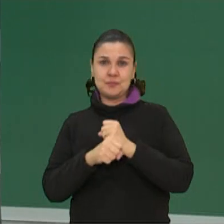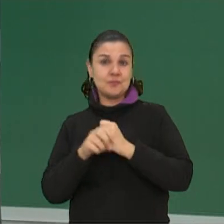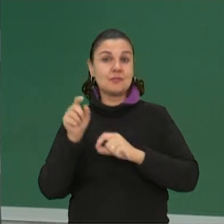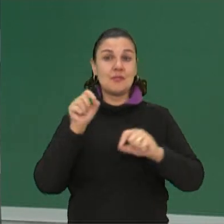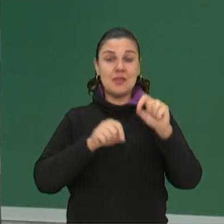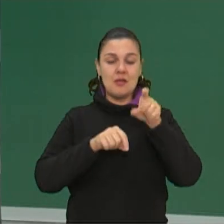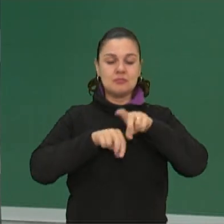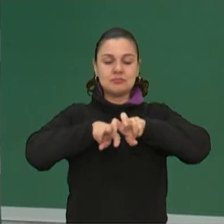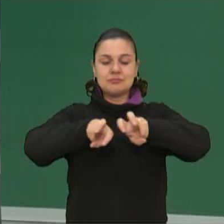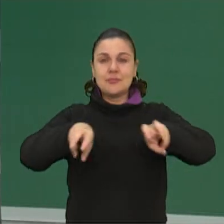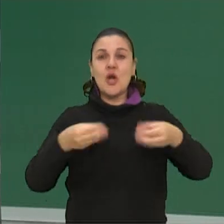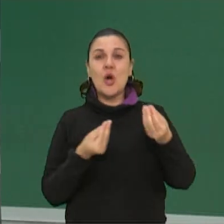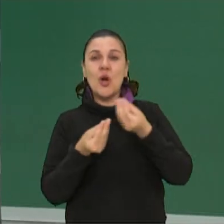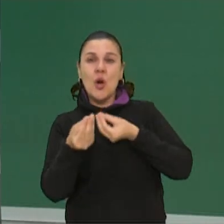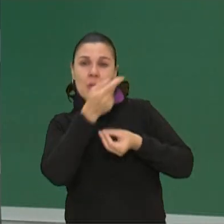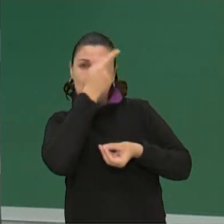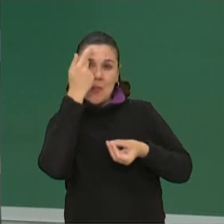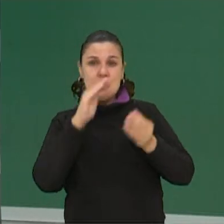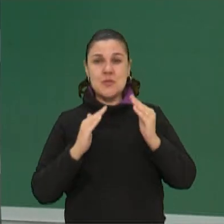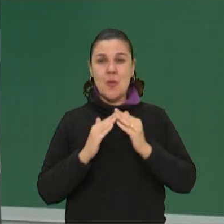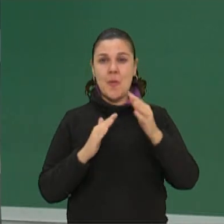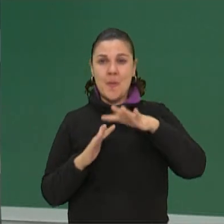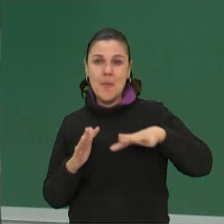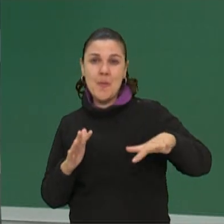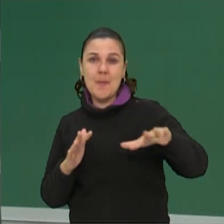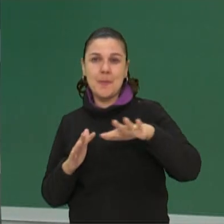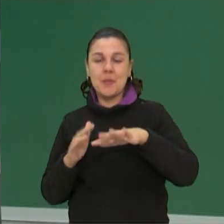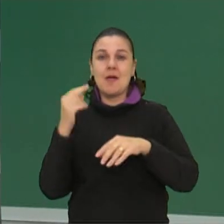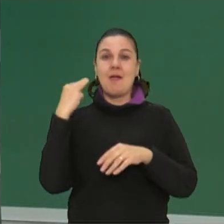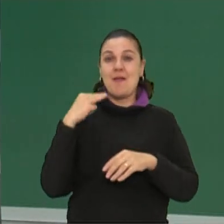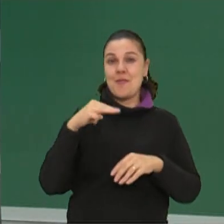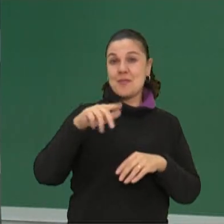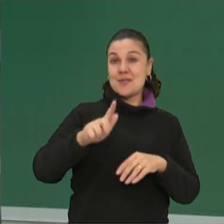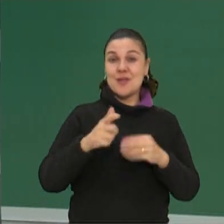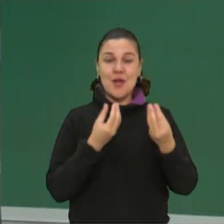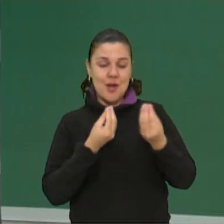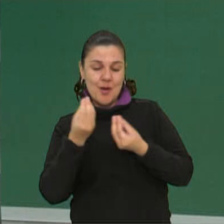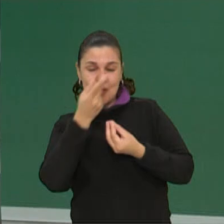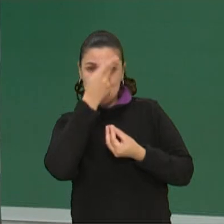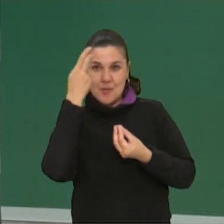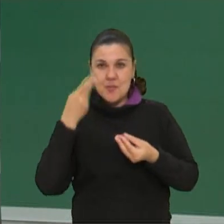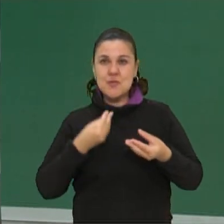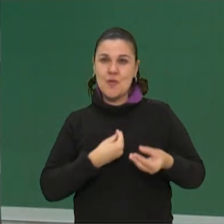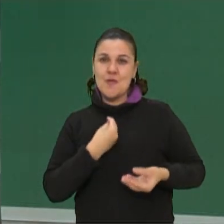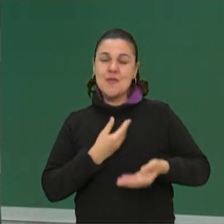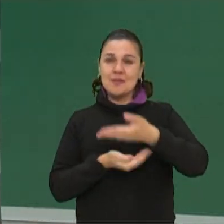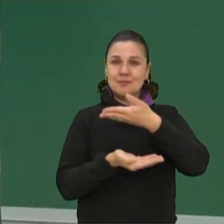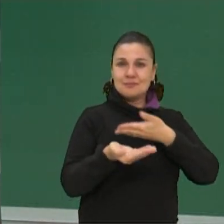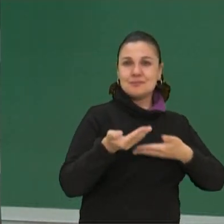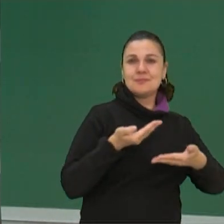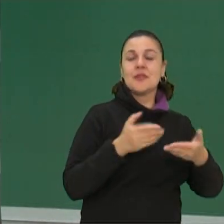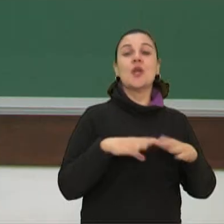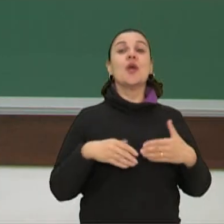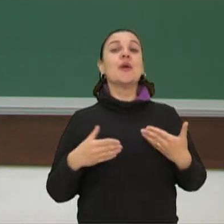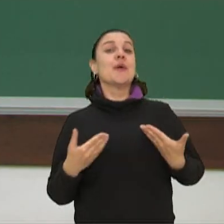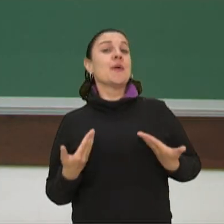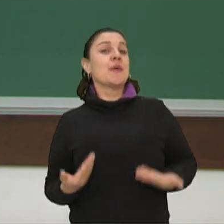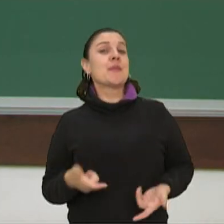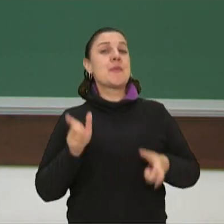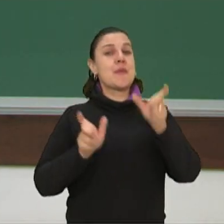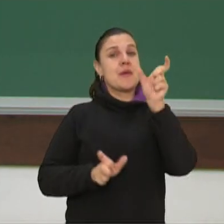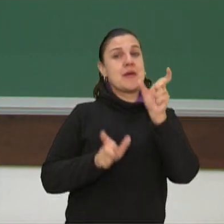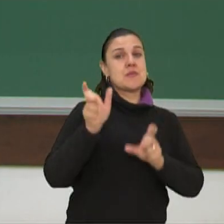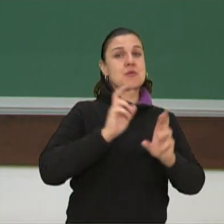século XVIII? Como eram as pessoas que estavam ali nas minas? Como essas pessoas viviam? Como essas pessoas